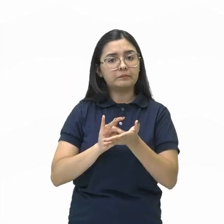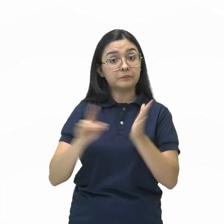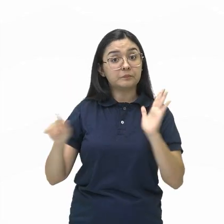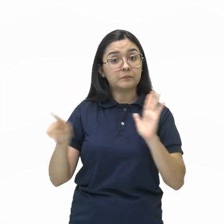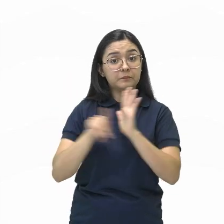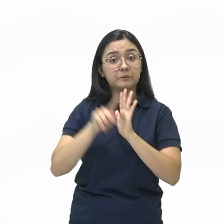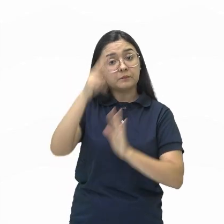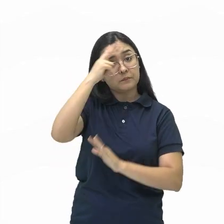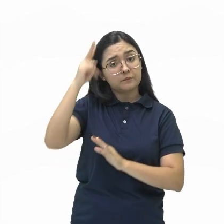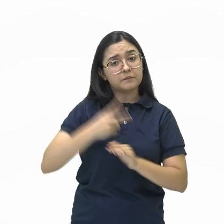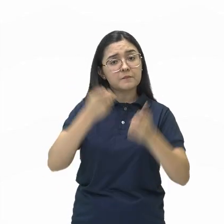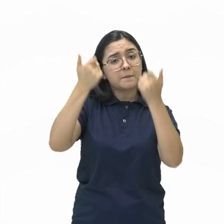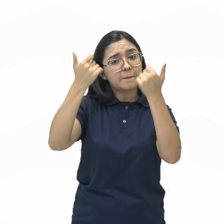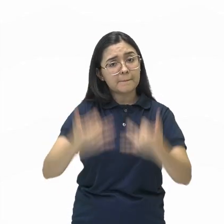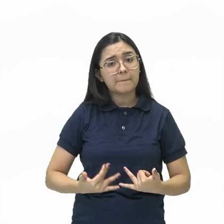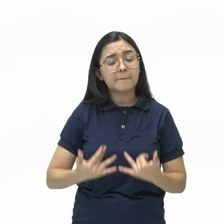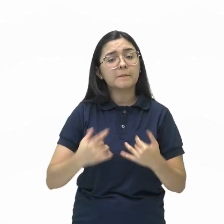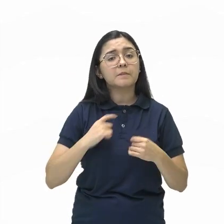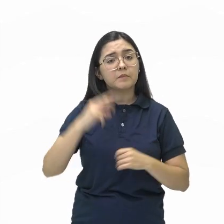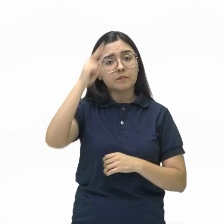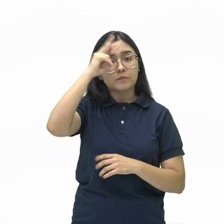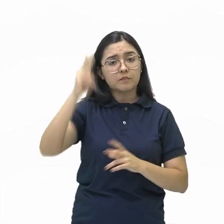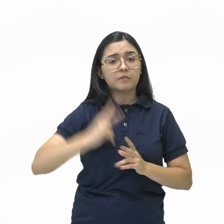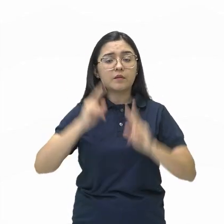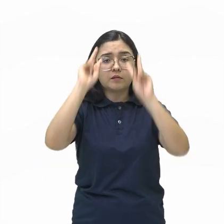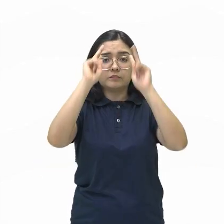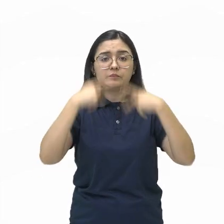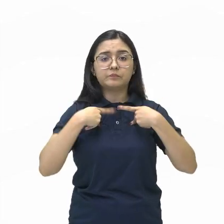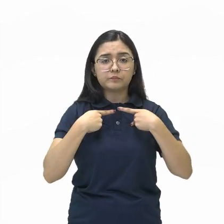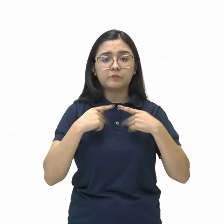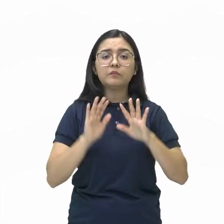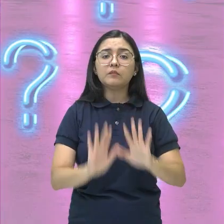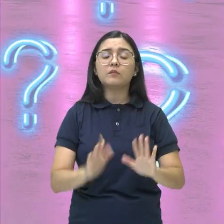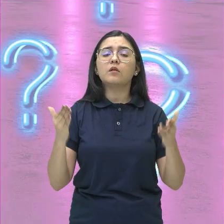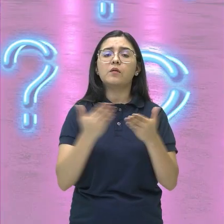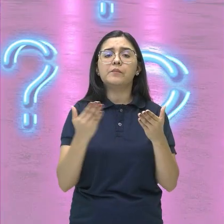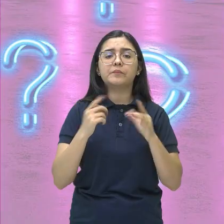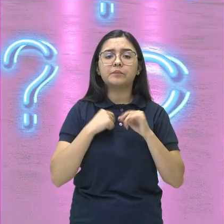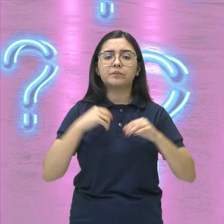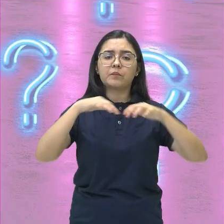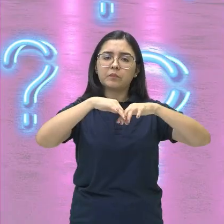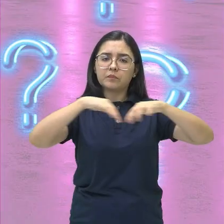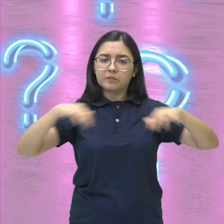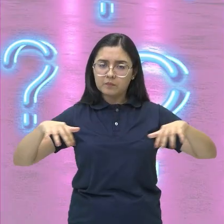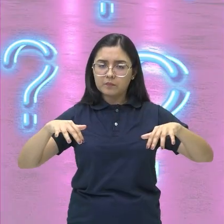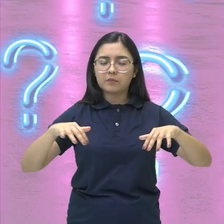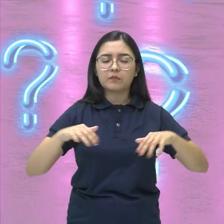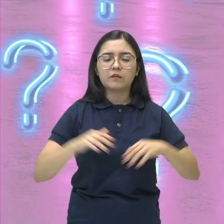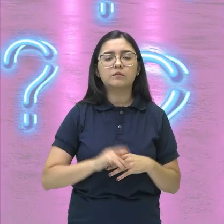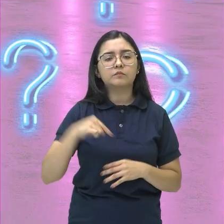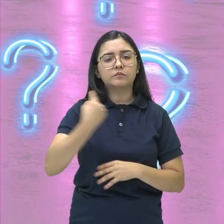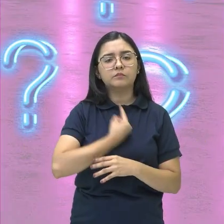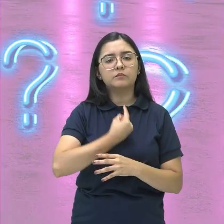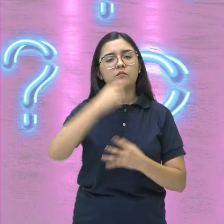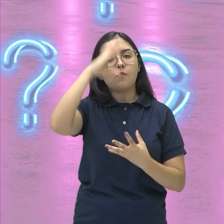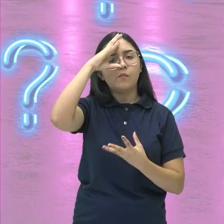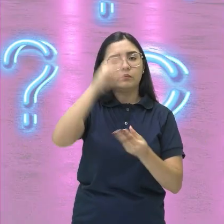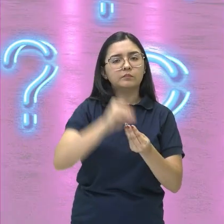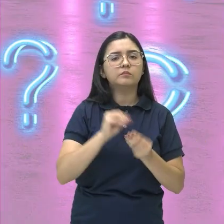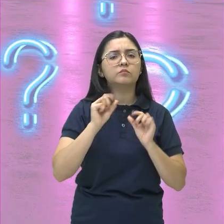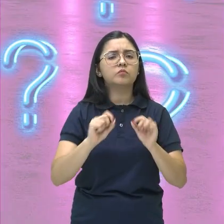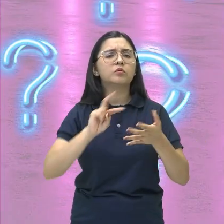história, na história da humanidade, na história humana. Mas vamos agora, então, separar, vamos procurar entender agora,